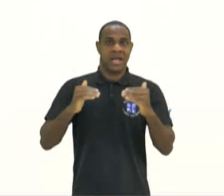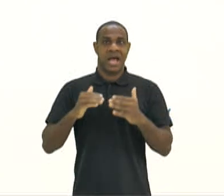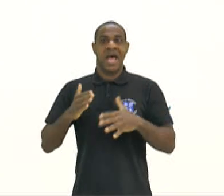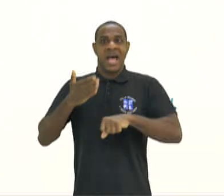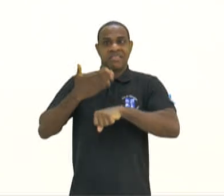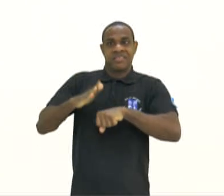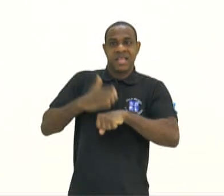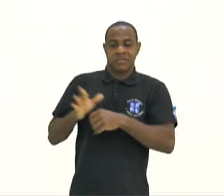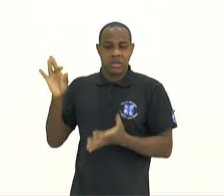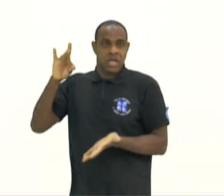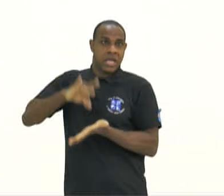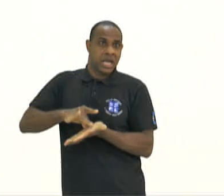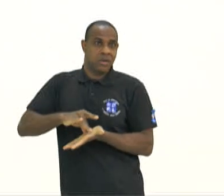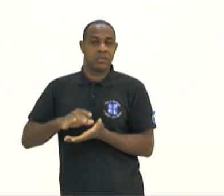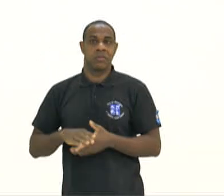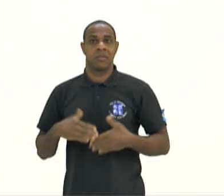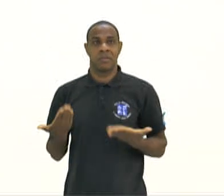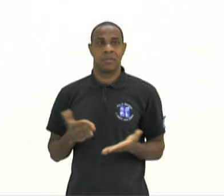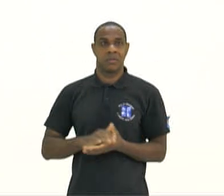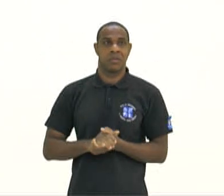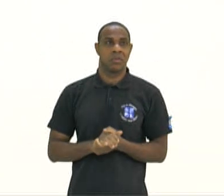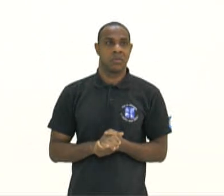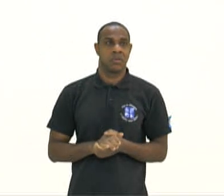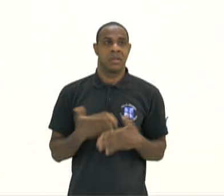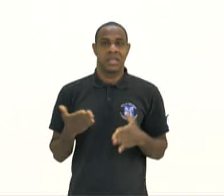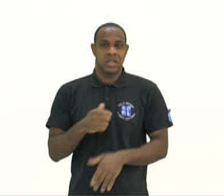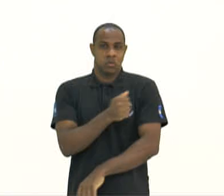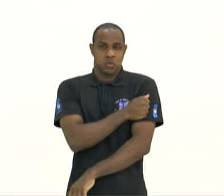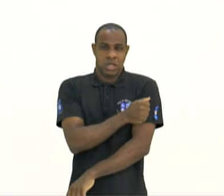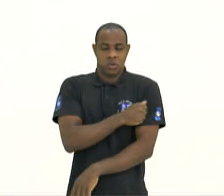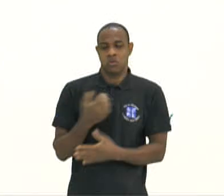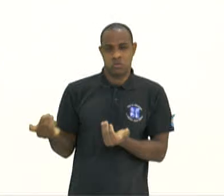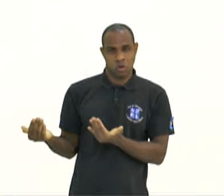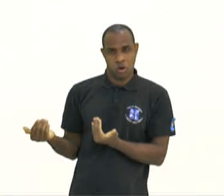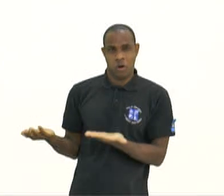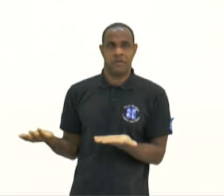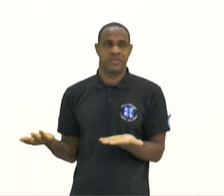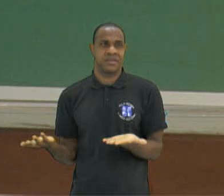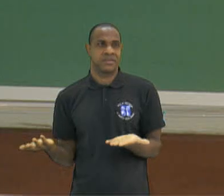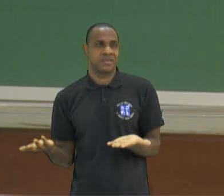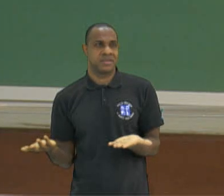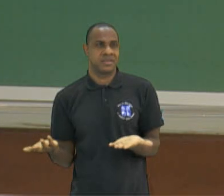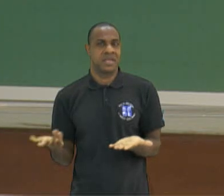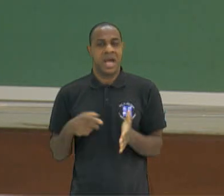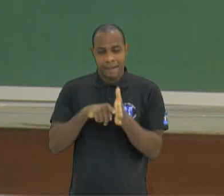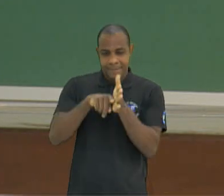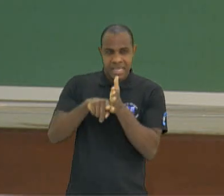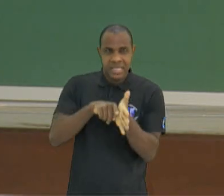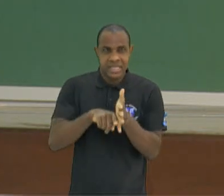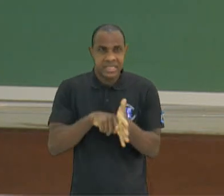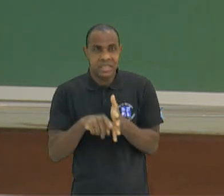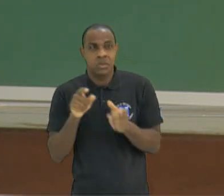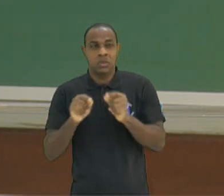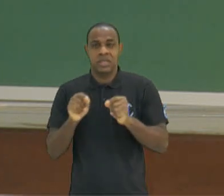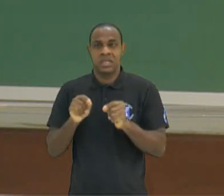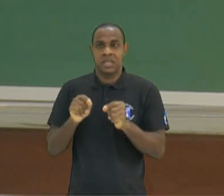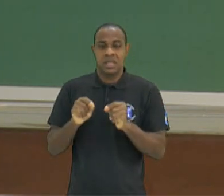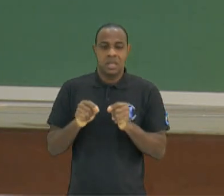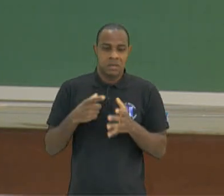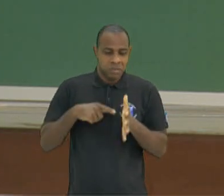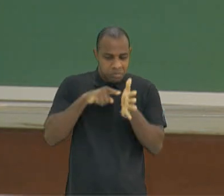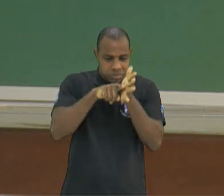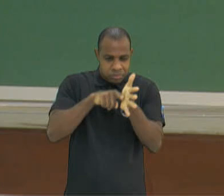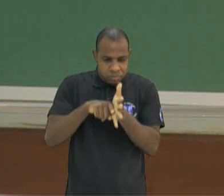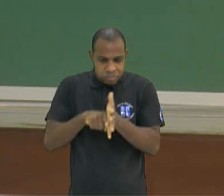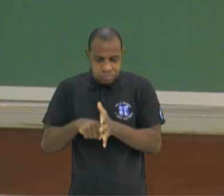eles imitam. A partir do momento que os jovens ou os alunos, né, da pesquisa, eles passam várias horas